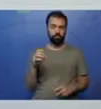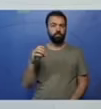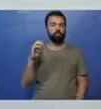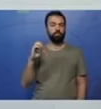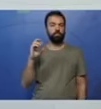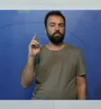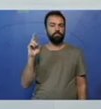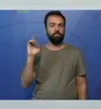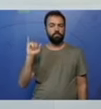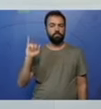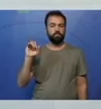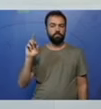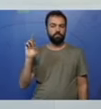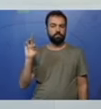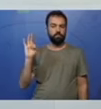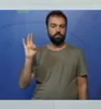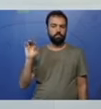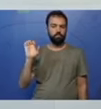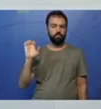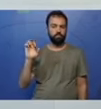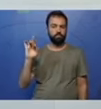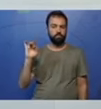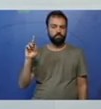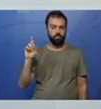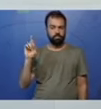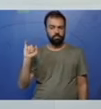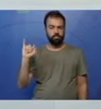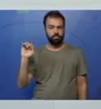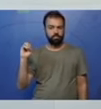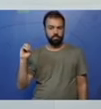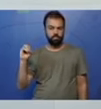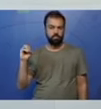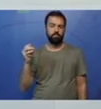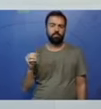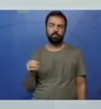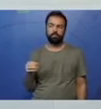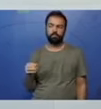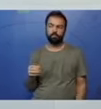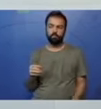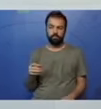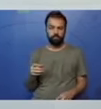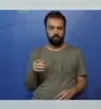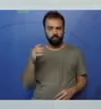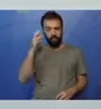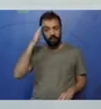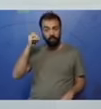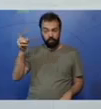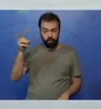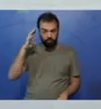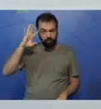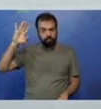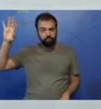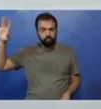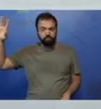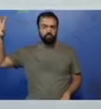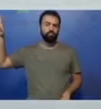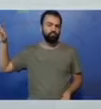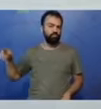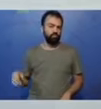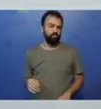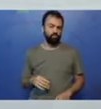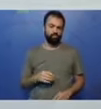que vocês escolheriam para classificar aquelas imagens? Bom, aí vai de acordo com a capacidade de imaginação de cada um. São